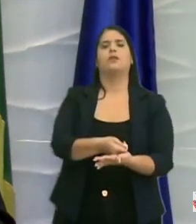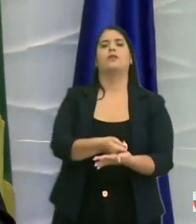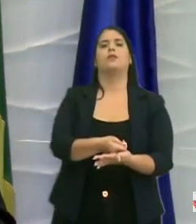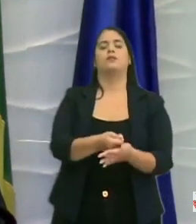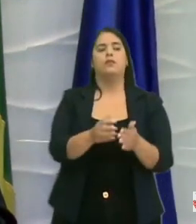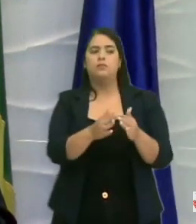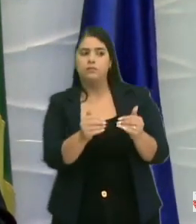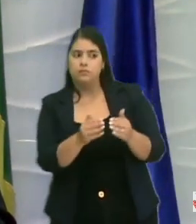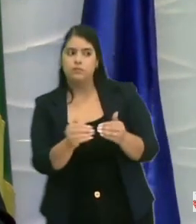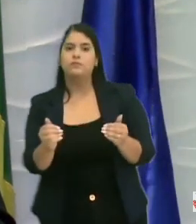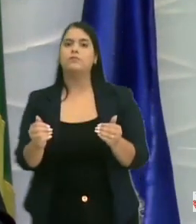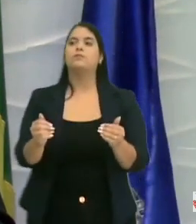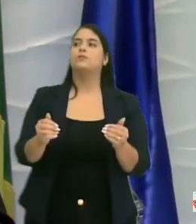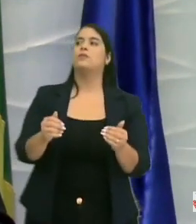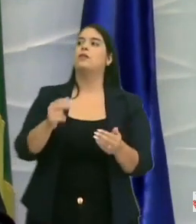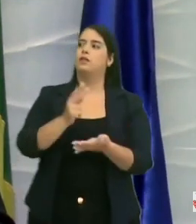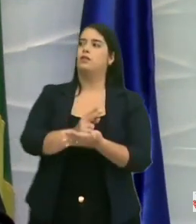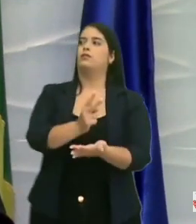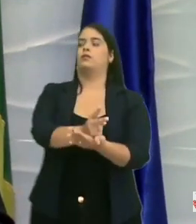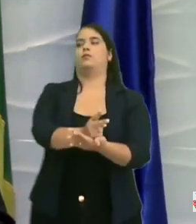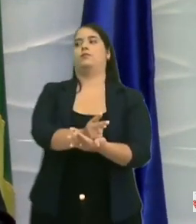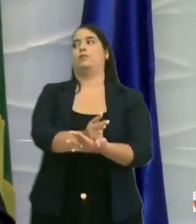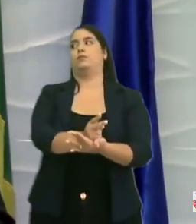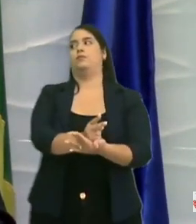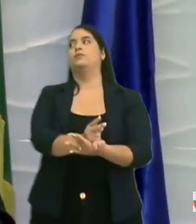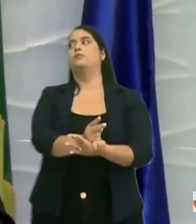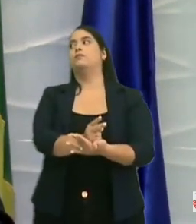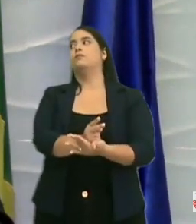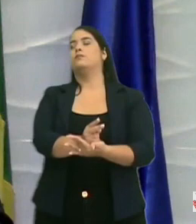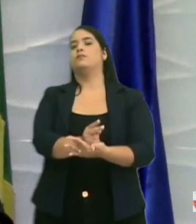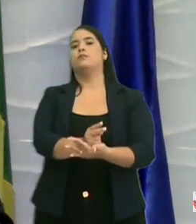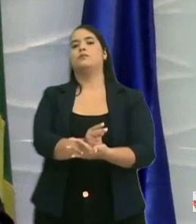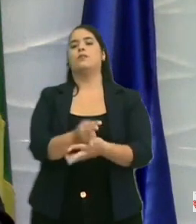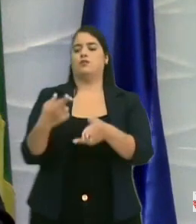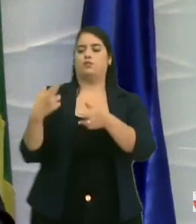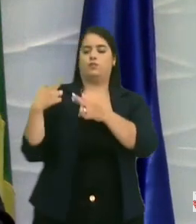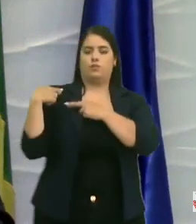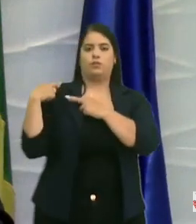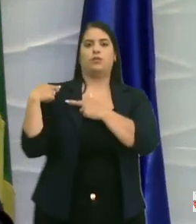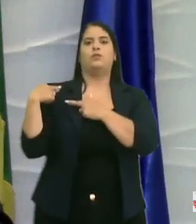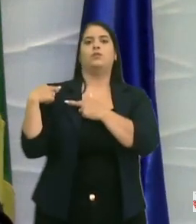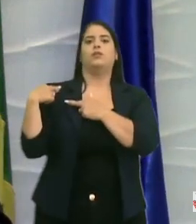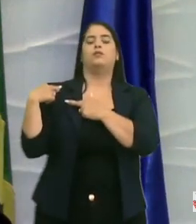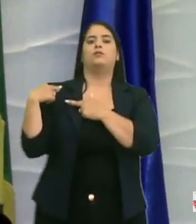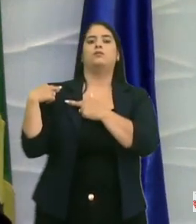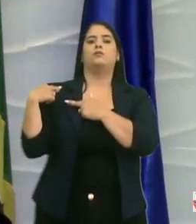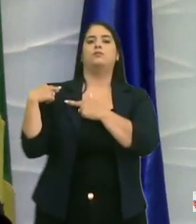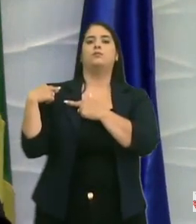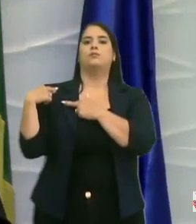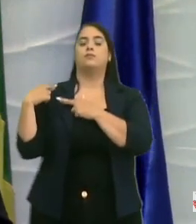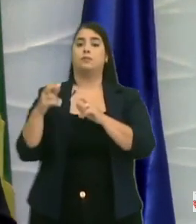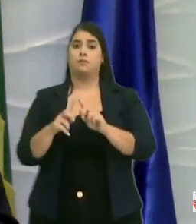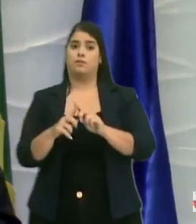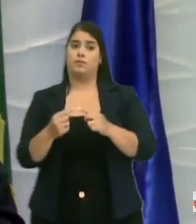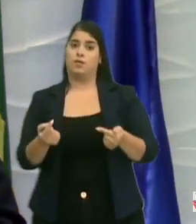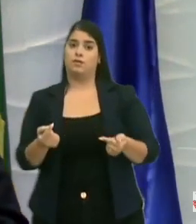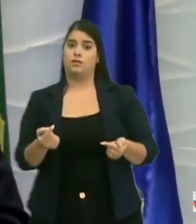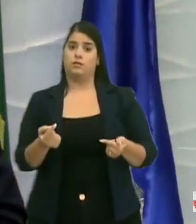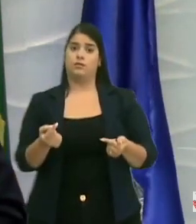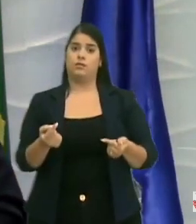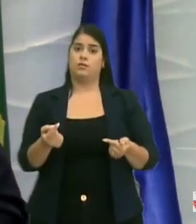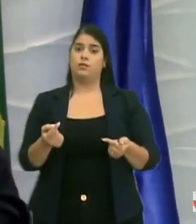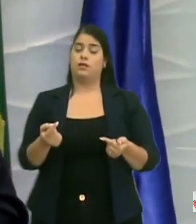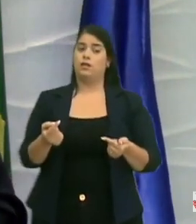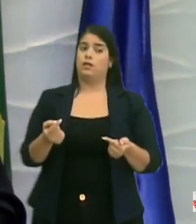pedir, sempre irei fazer, que é a minha obrigação como parlamentar. Agora,